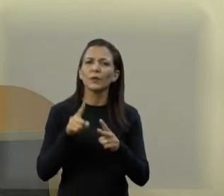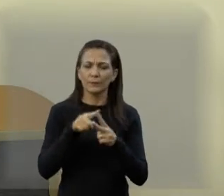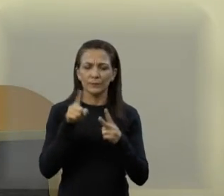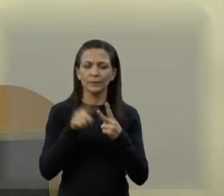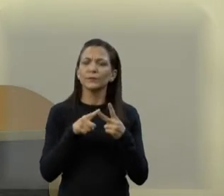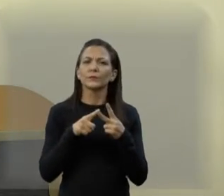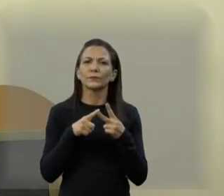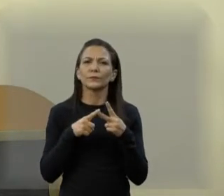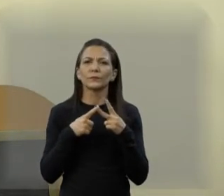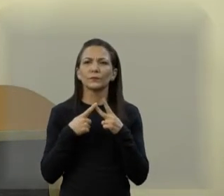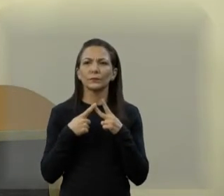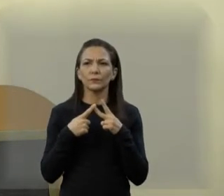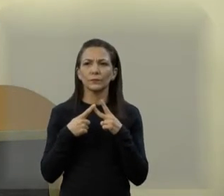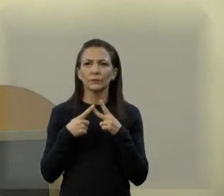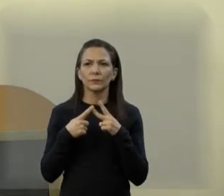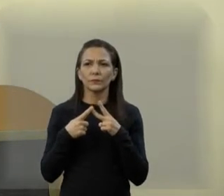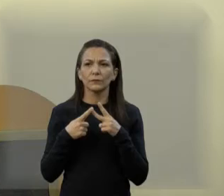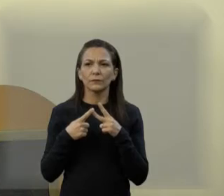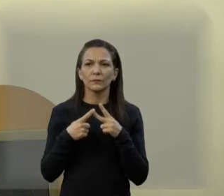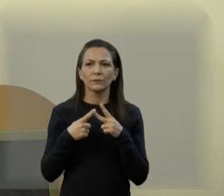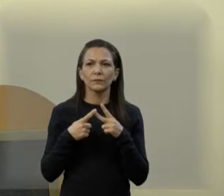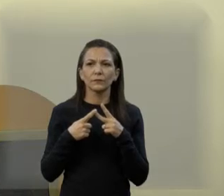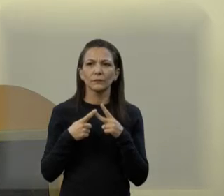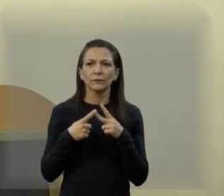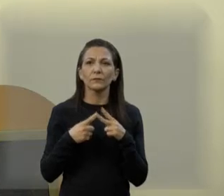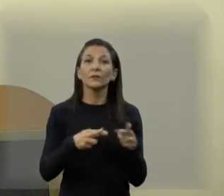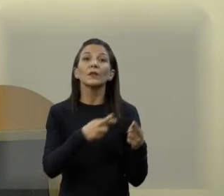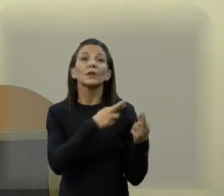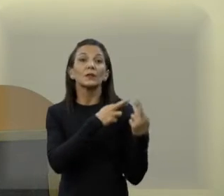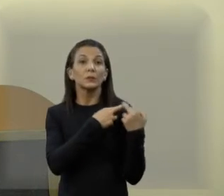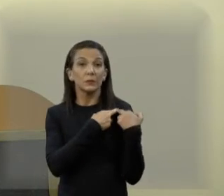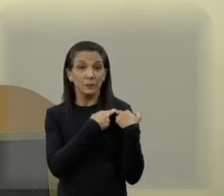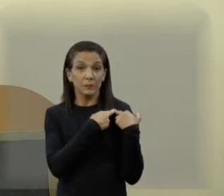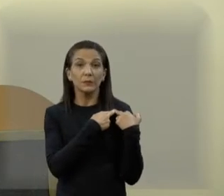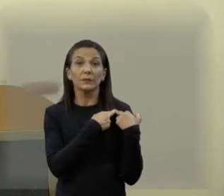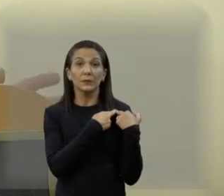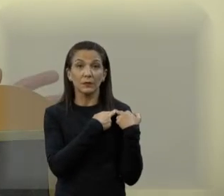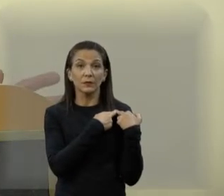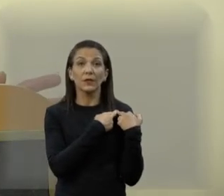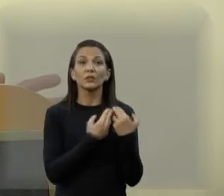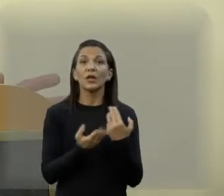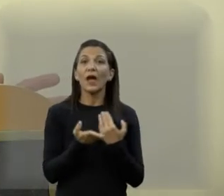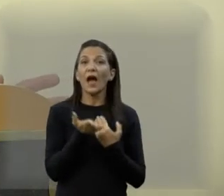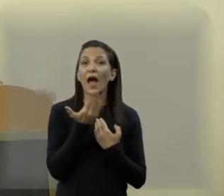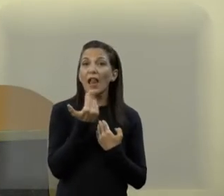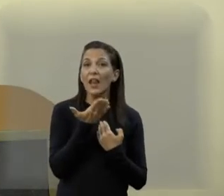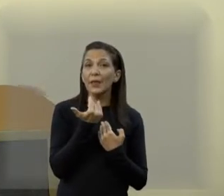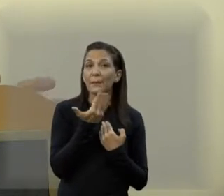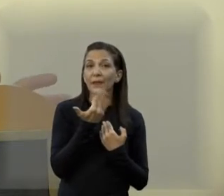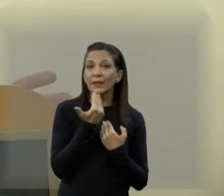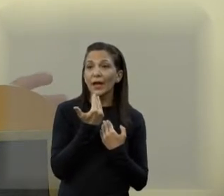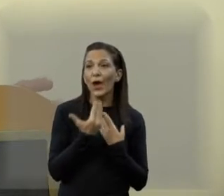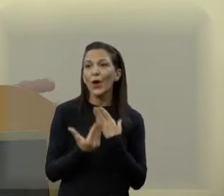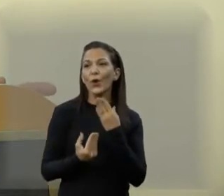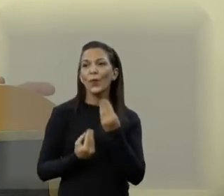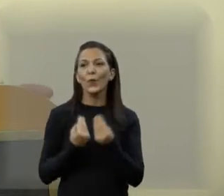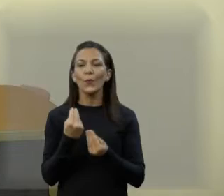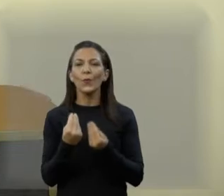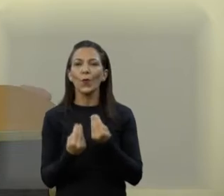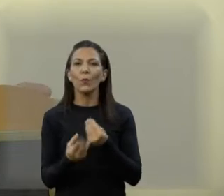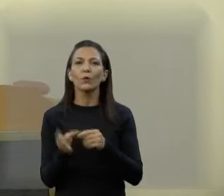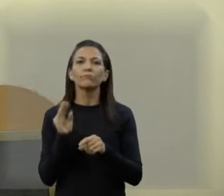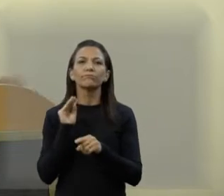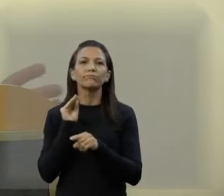é a que nós temos aí da responsabilidade alimentar né como que nós vamos